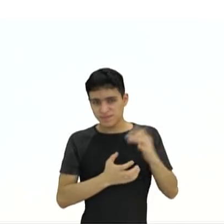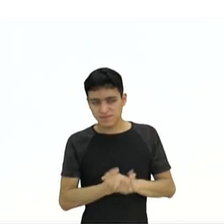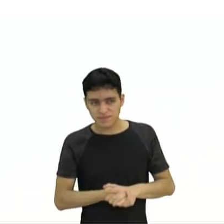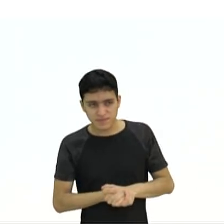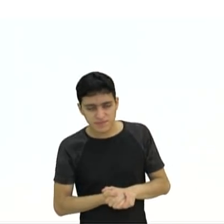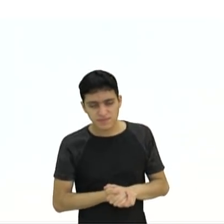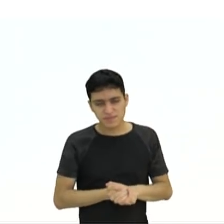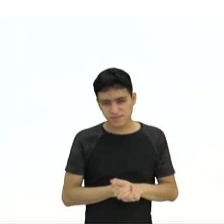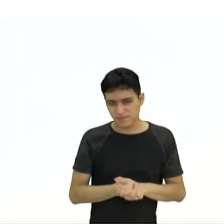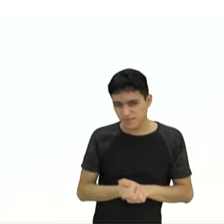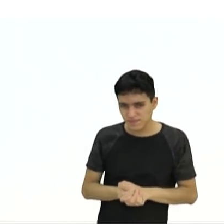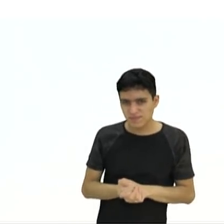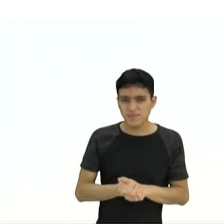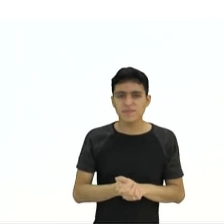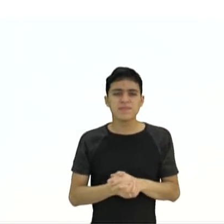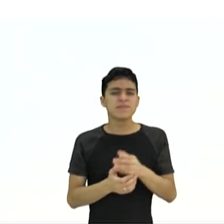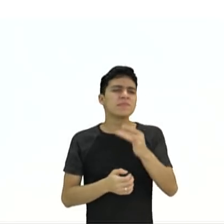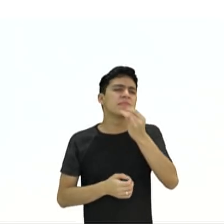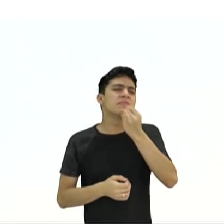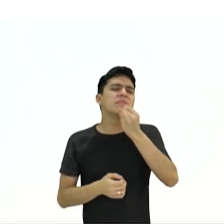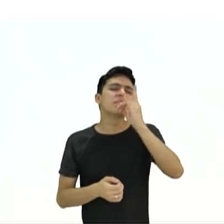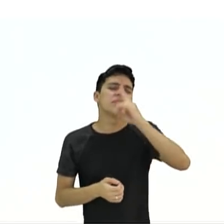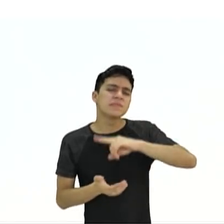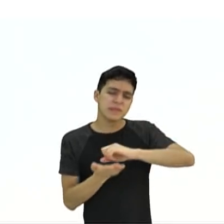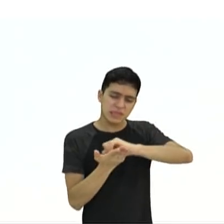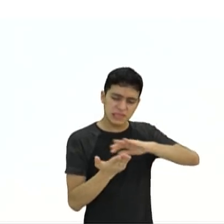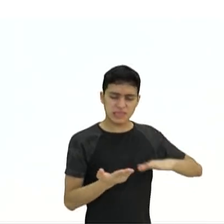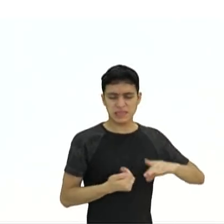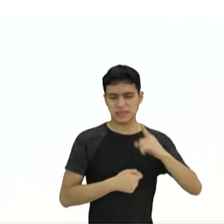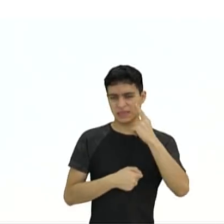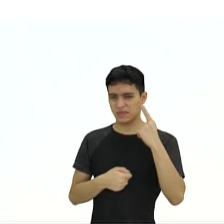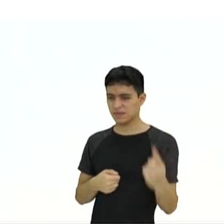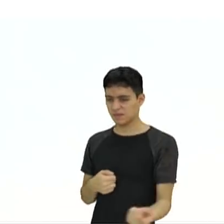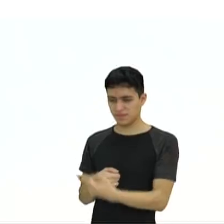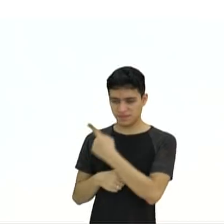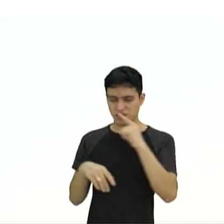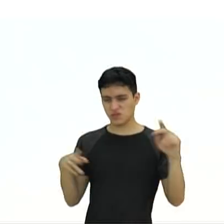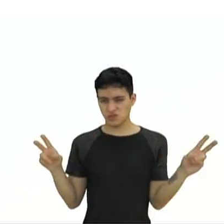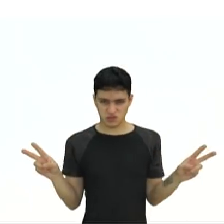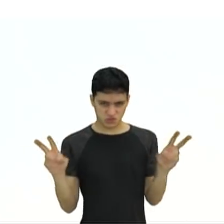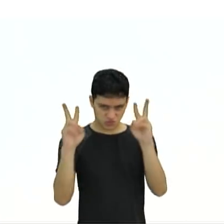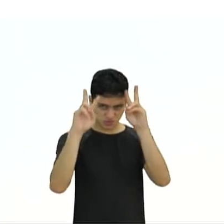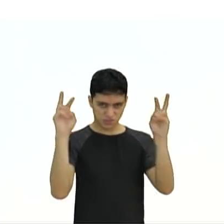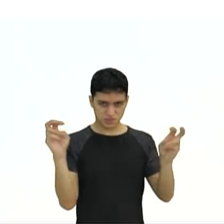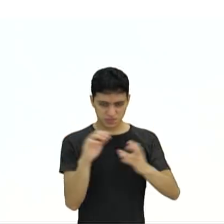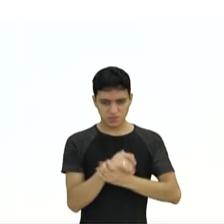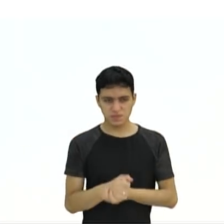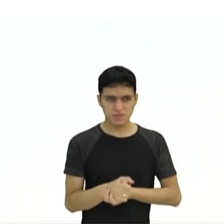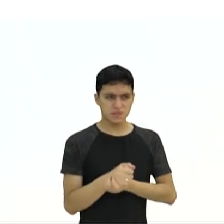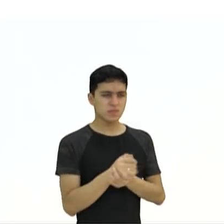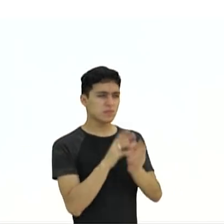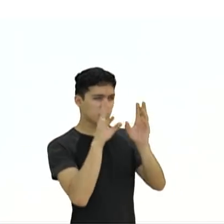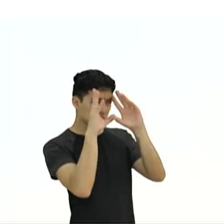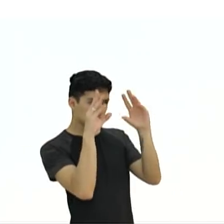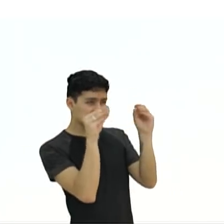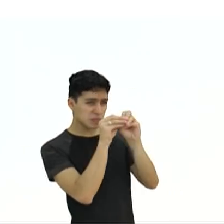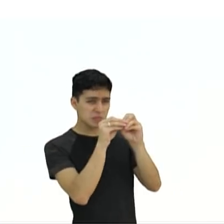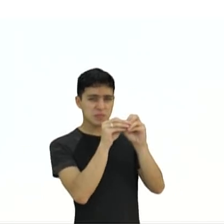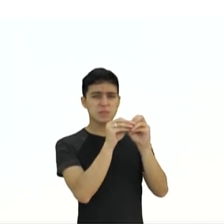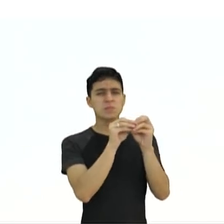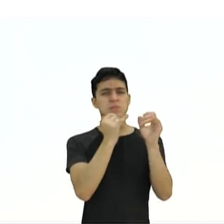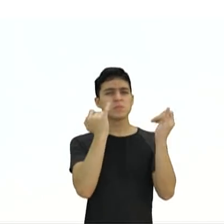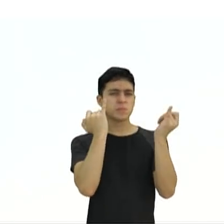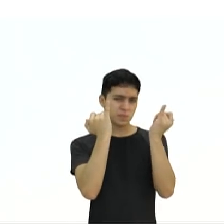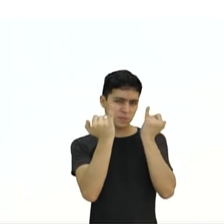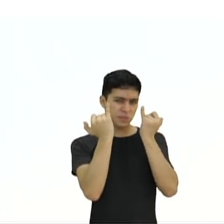Mas, para começo ainda, nós temos um exercício. Veja só, o título traz um breve resumo da informação principal do